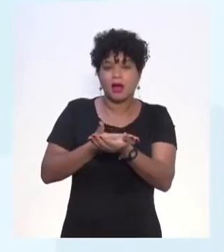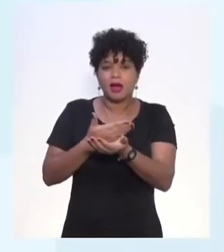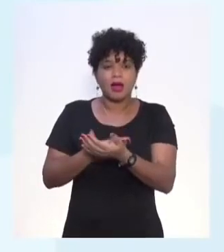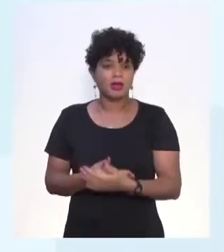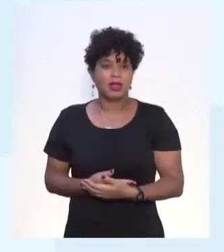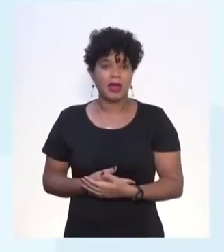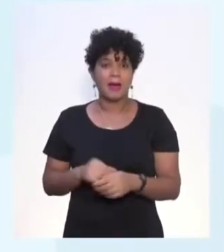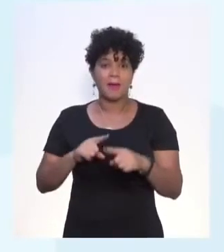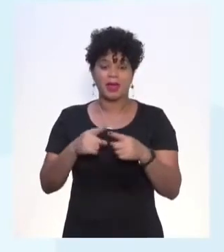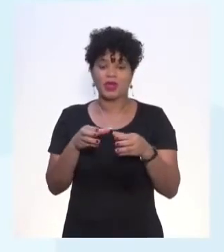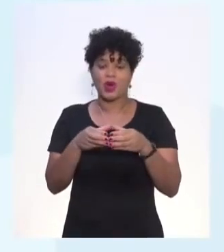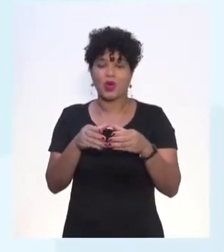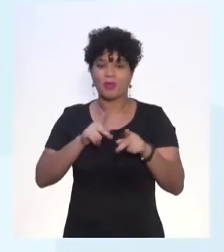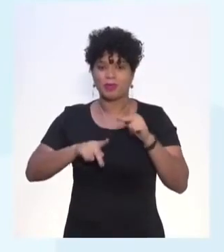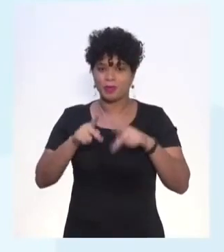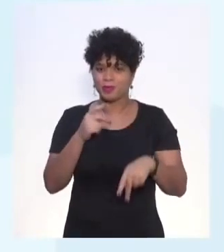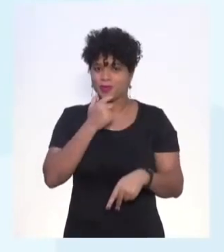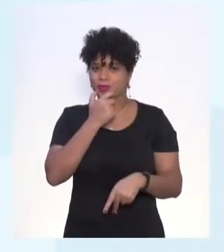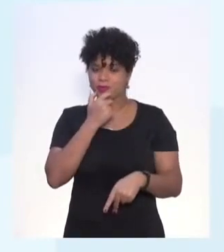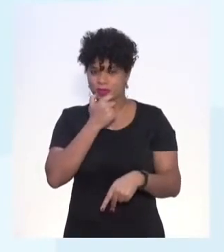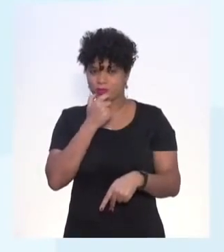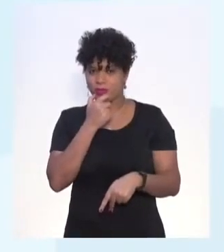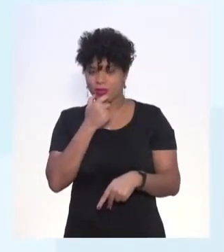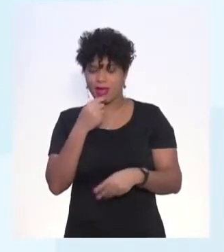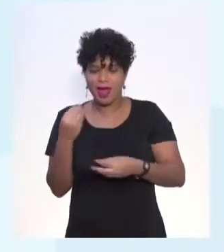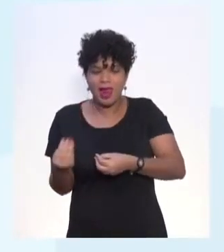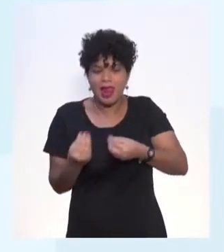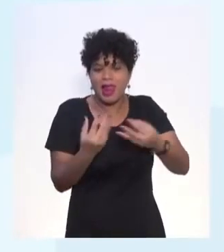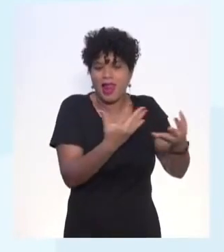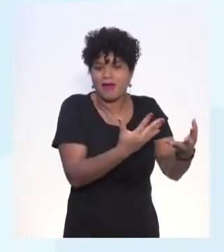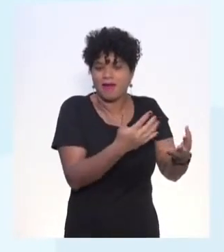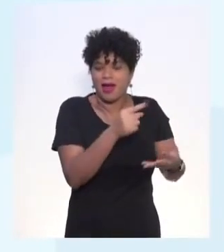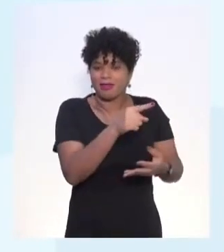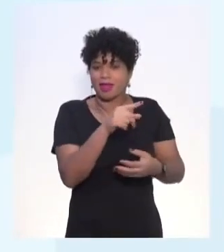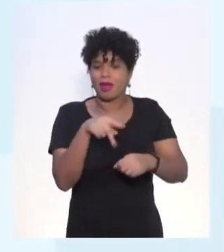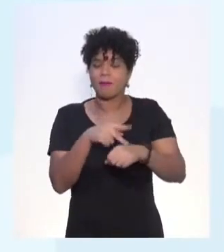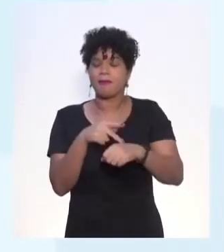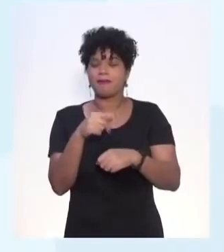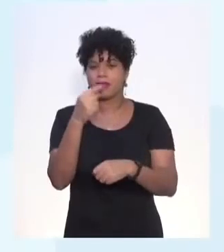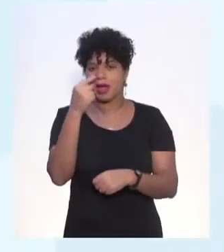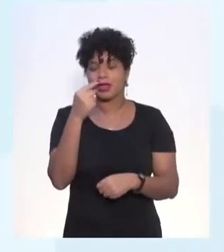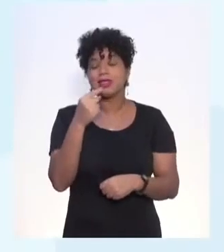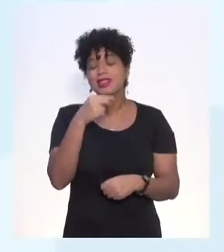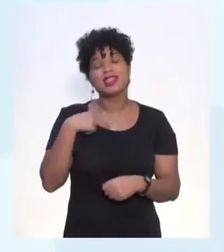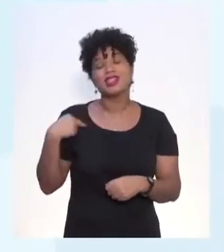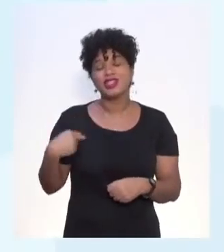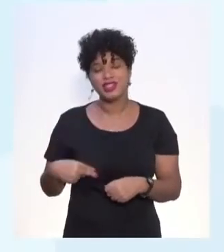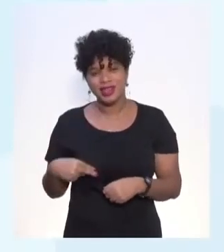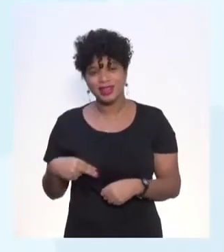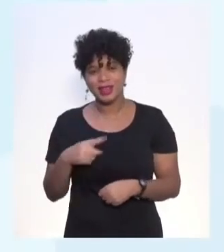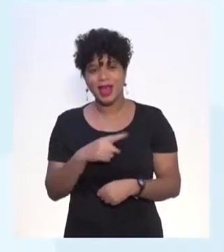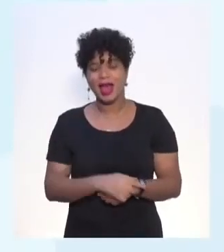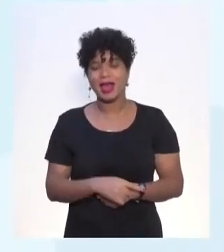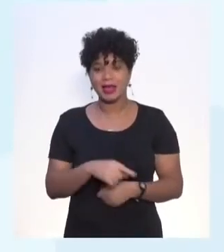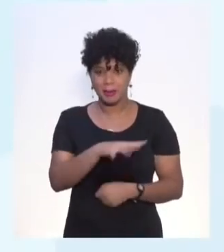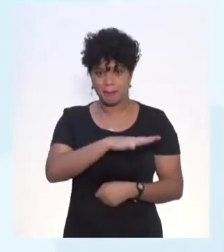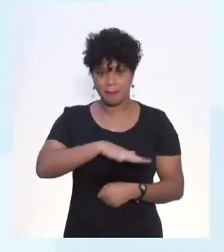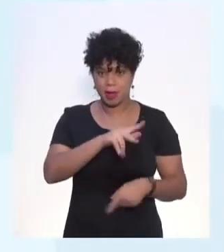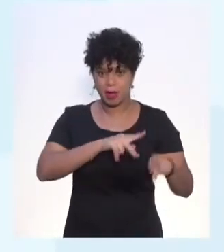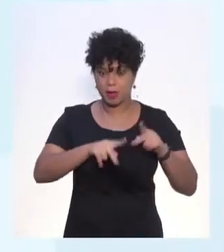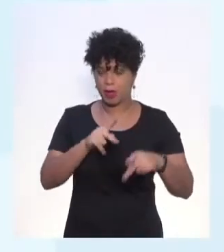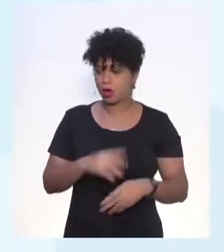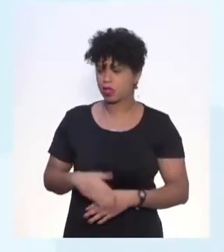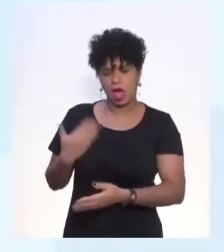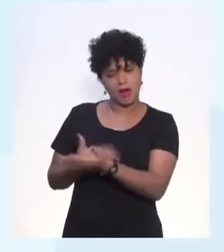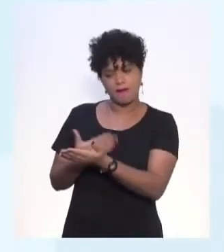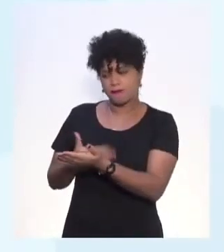ilegalmente para a China, auferindo grandes lucros e aumentando o volume do comércio em geral. O governo de Pequim resolveu proibir